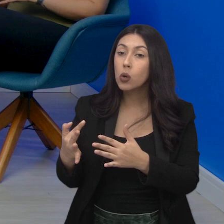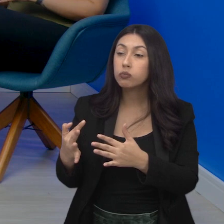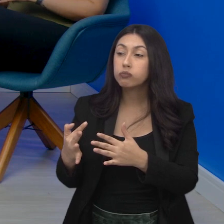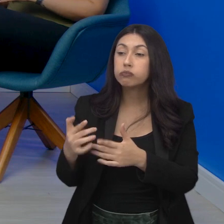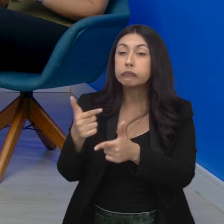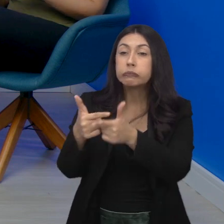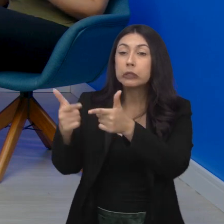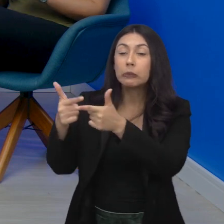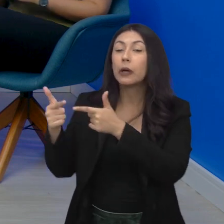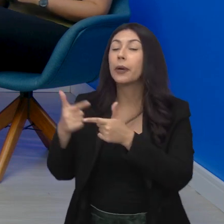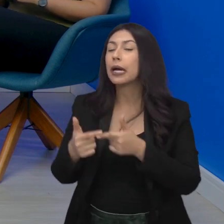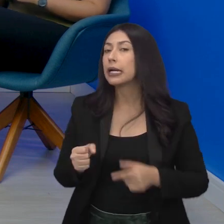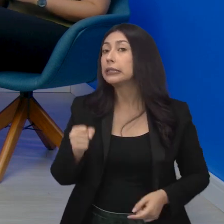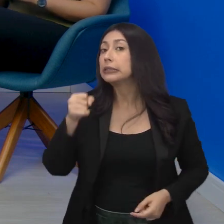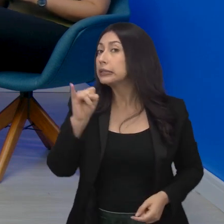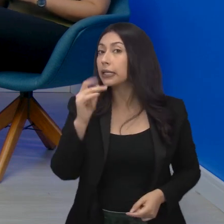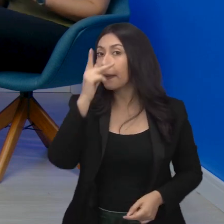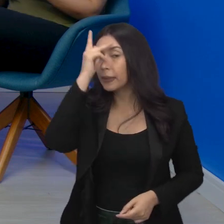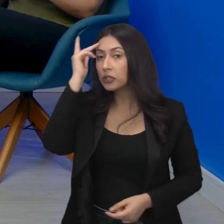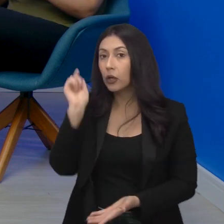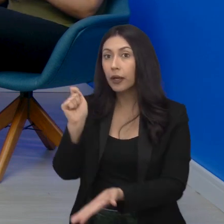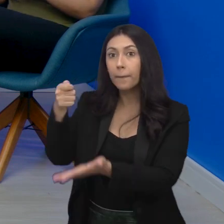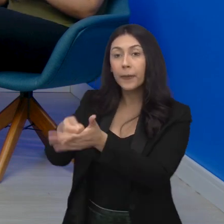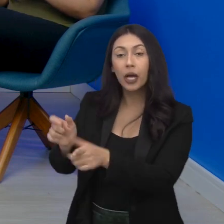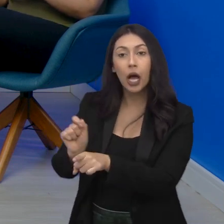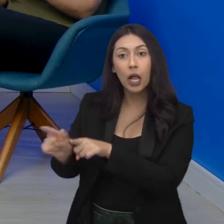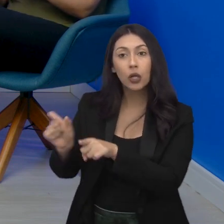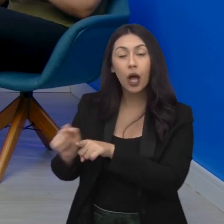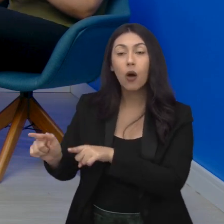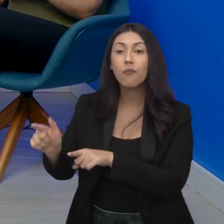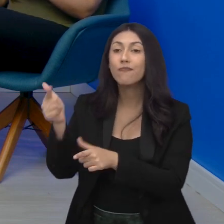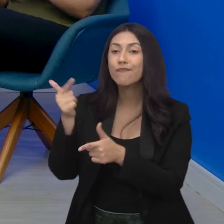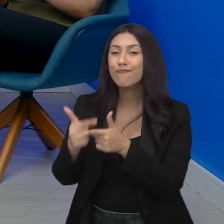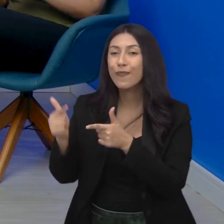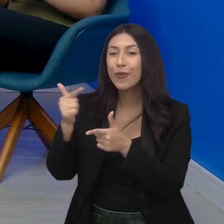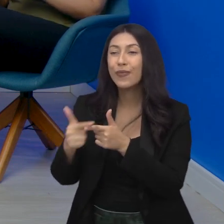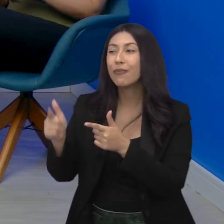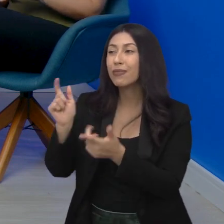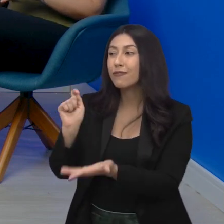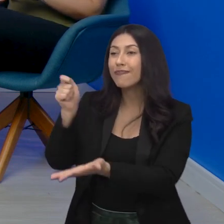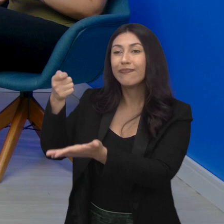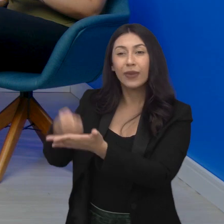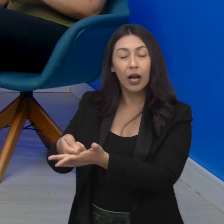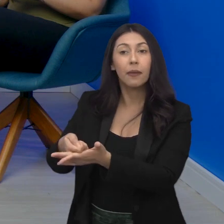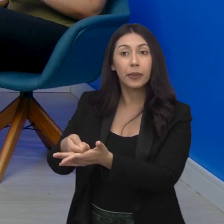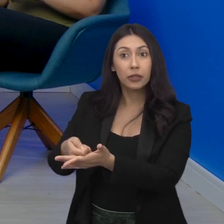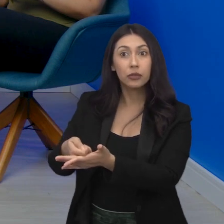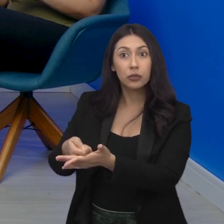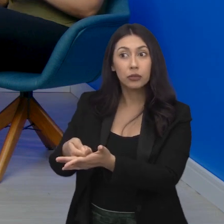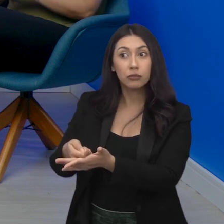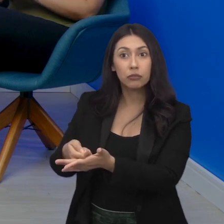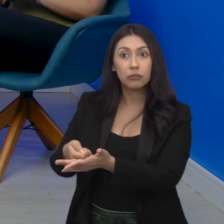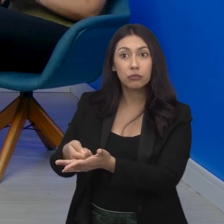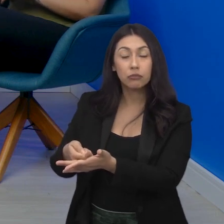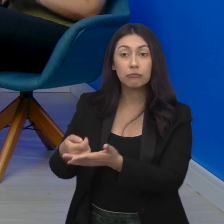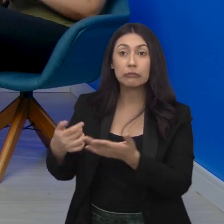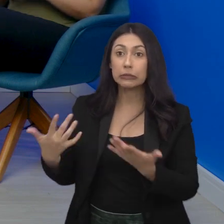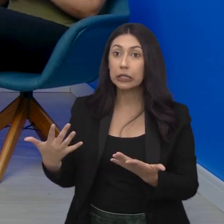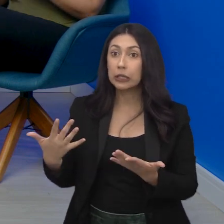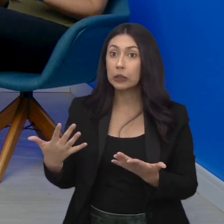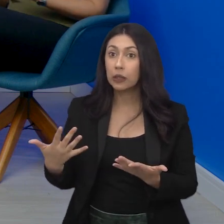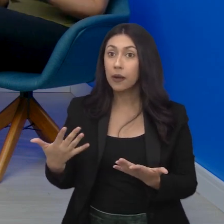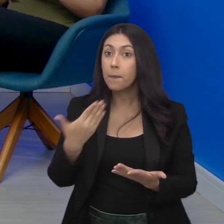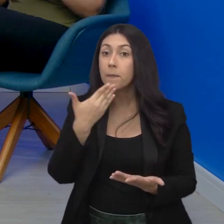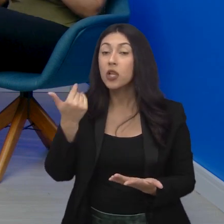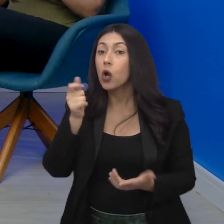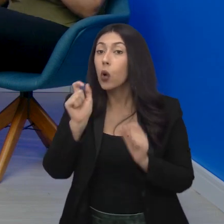desses conflitos, se o inquilino tem algum conflito de pagamento, alguma coisa do tipo, com o proprietário ou vice-versa,